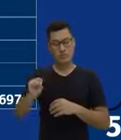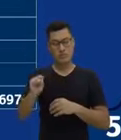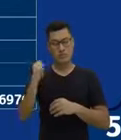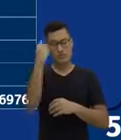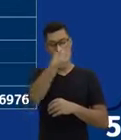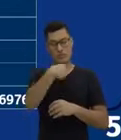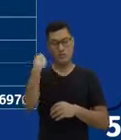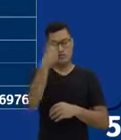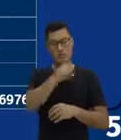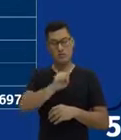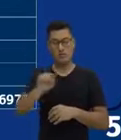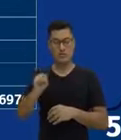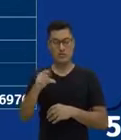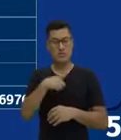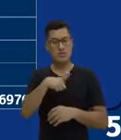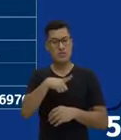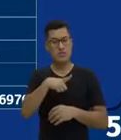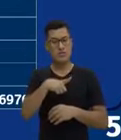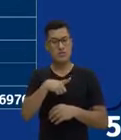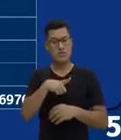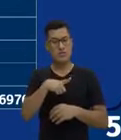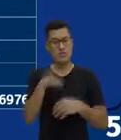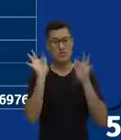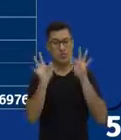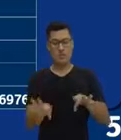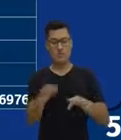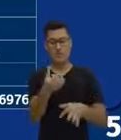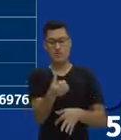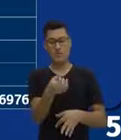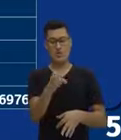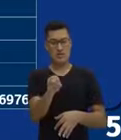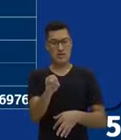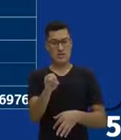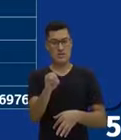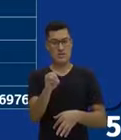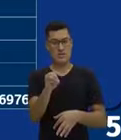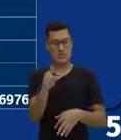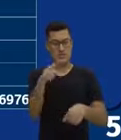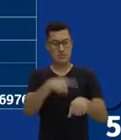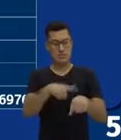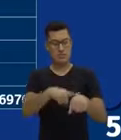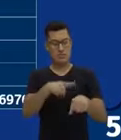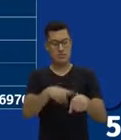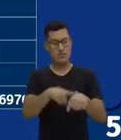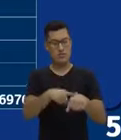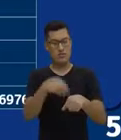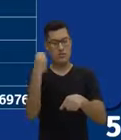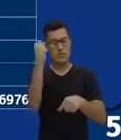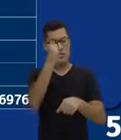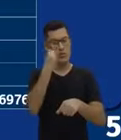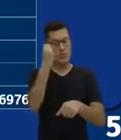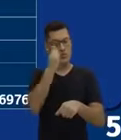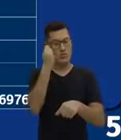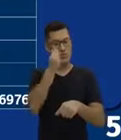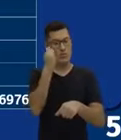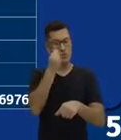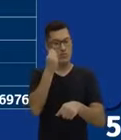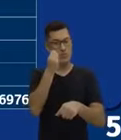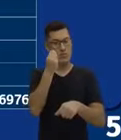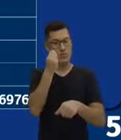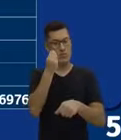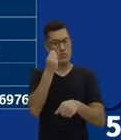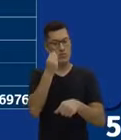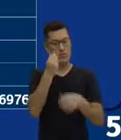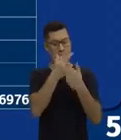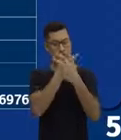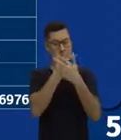tabela, eu teria 60 segundos. Um minuto, não é isso? Verdade. Observa que começou a minha contagem com duas